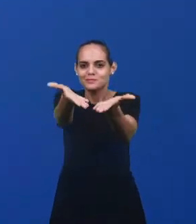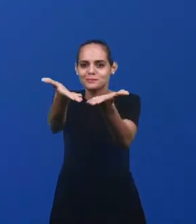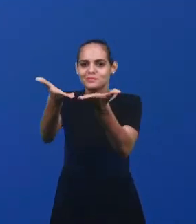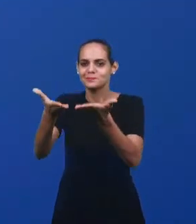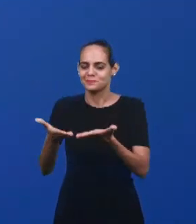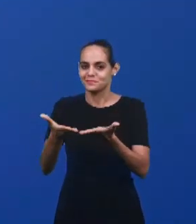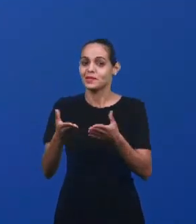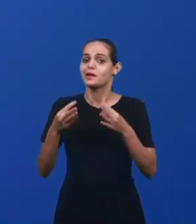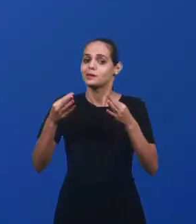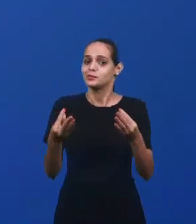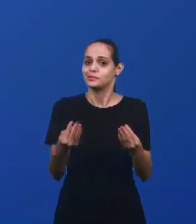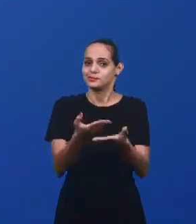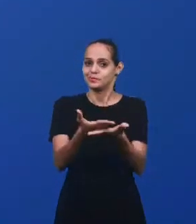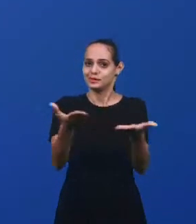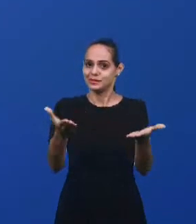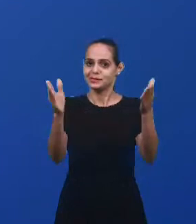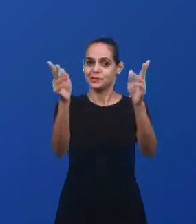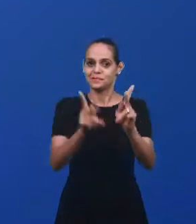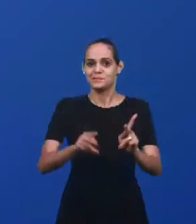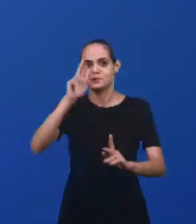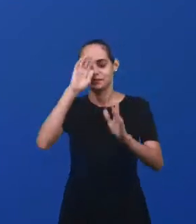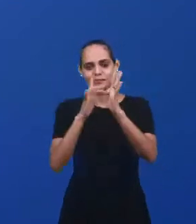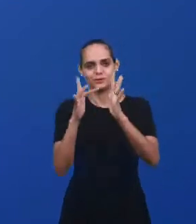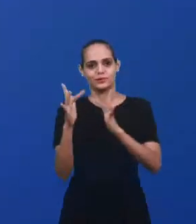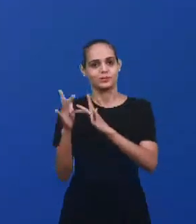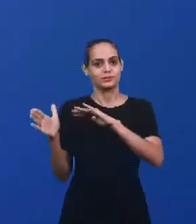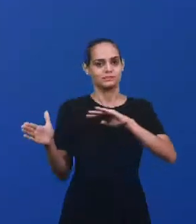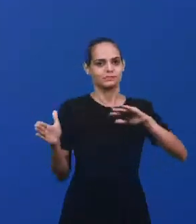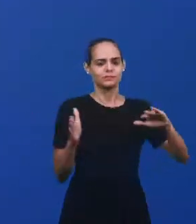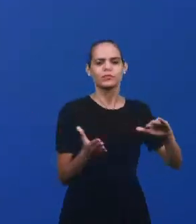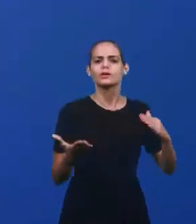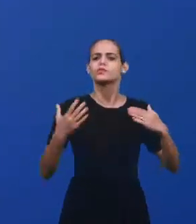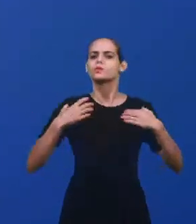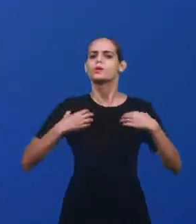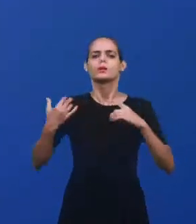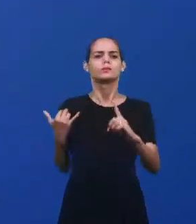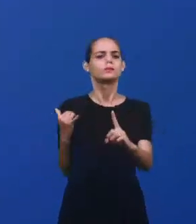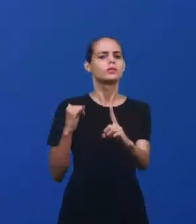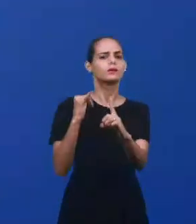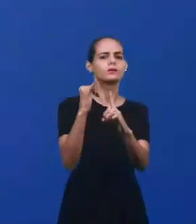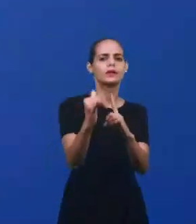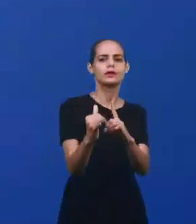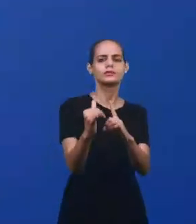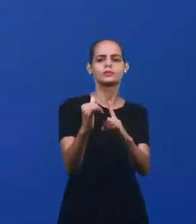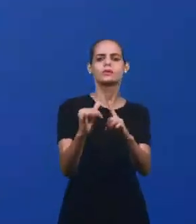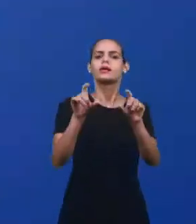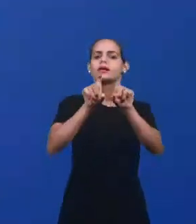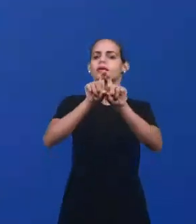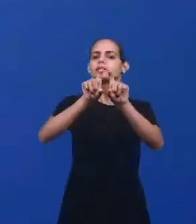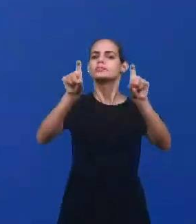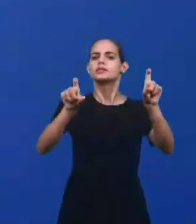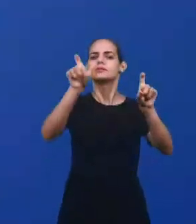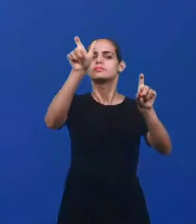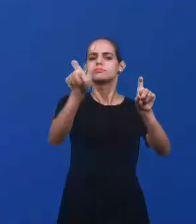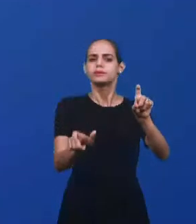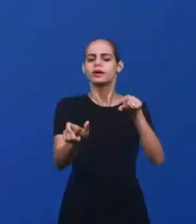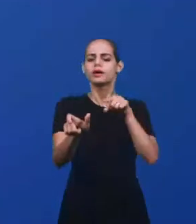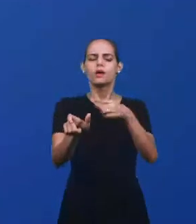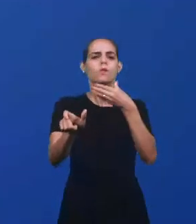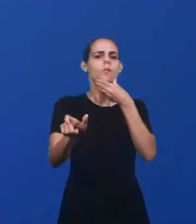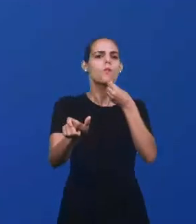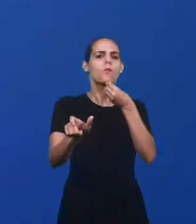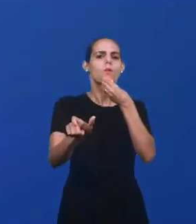a paz do Senhor Jesus. Profeticamente, a quem se refere a expressão um certo homem?